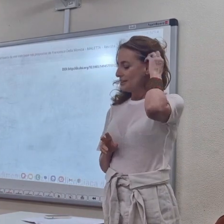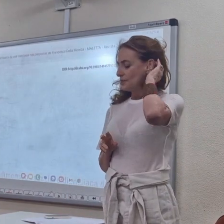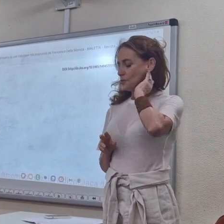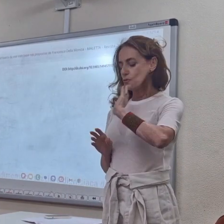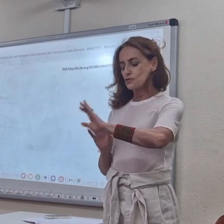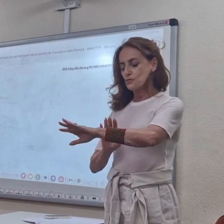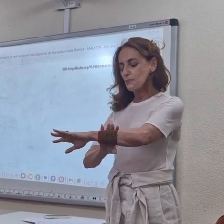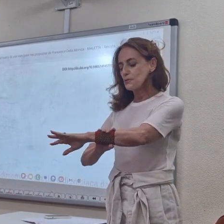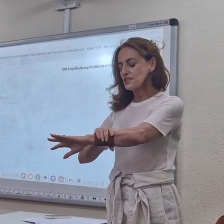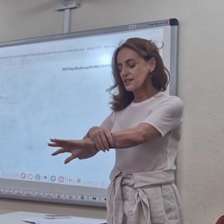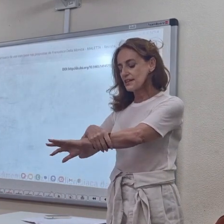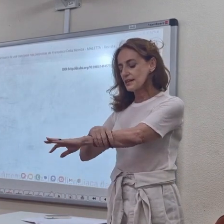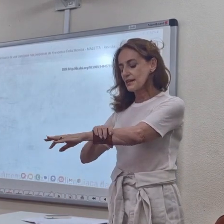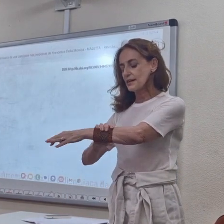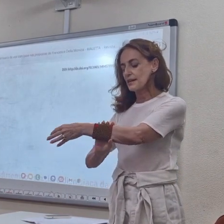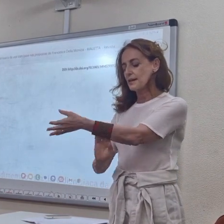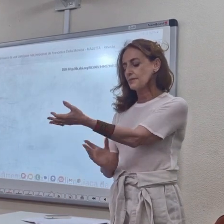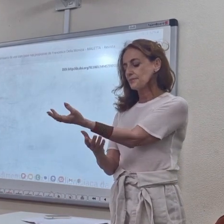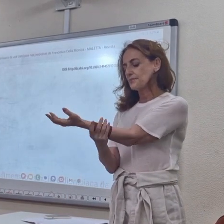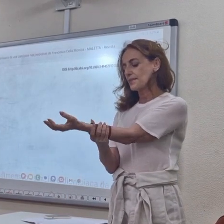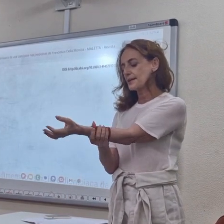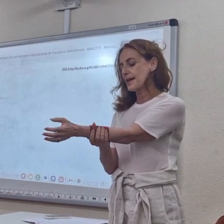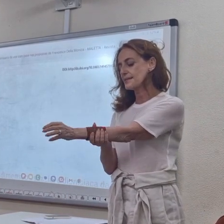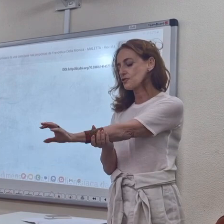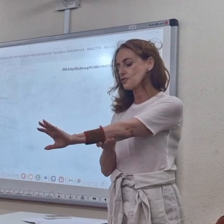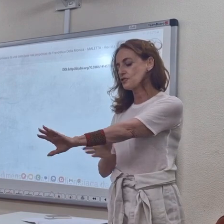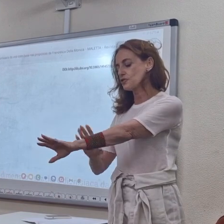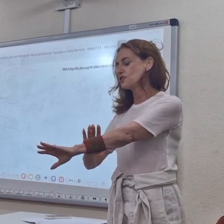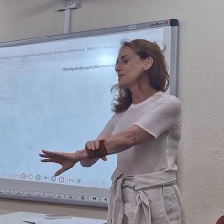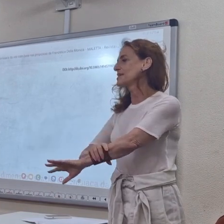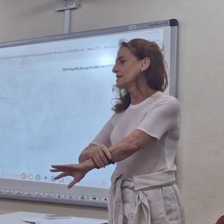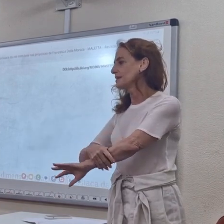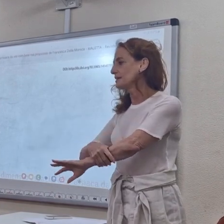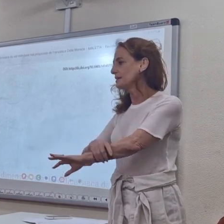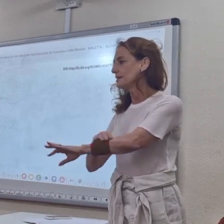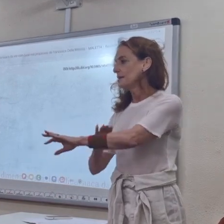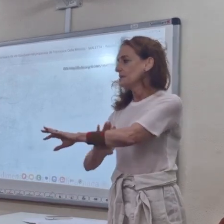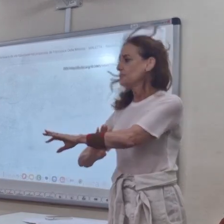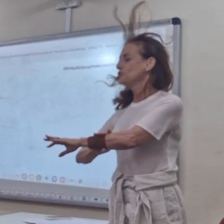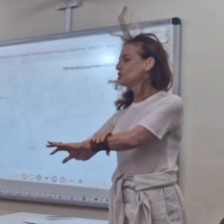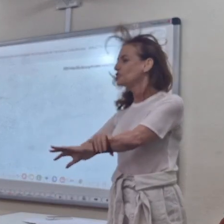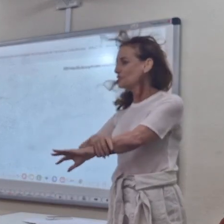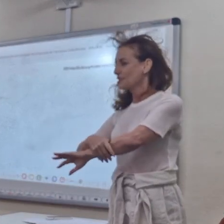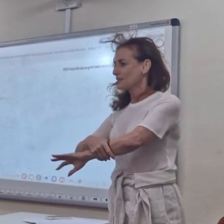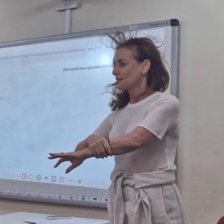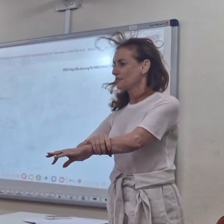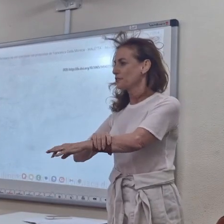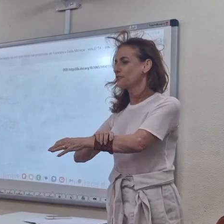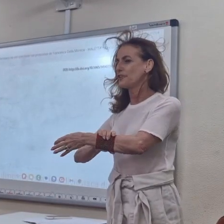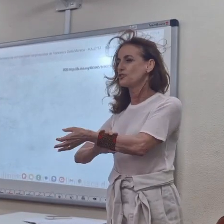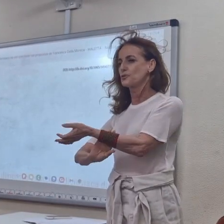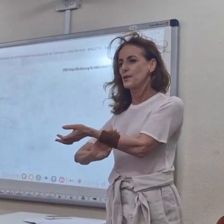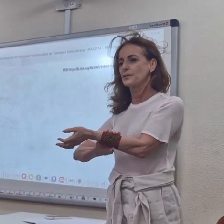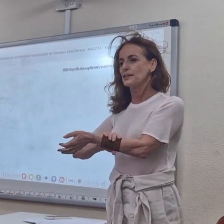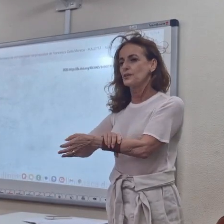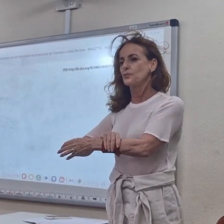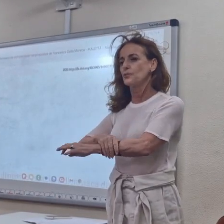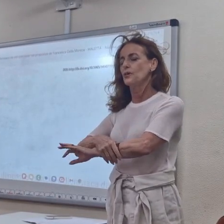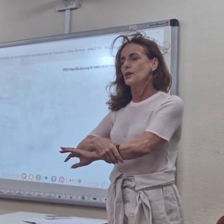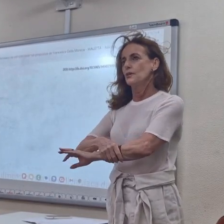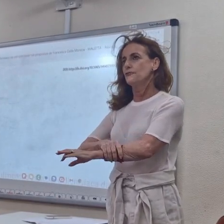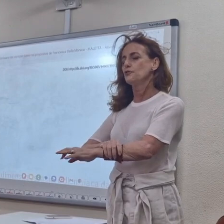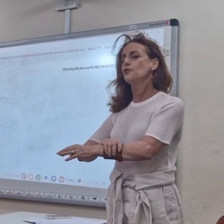preta. Uso uma pulseira dessas de hoje em dia de miçanga, indígena, feito por